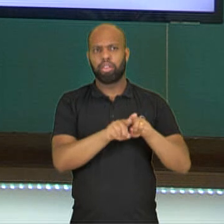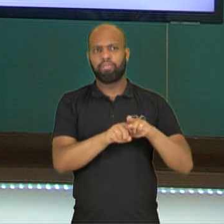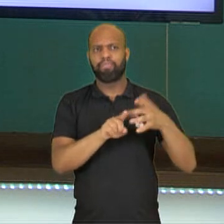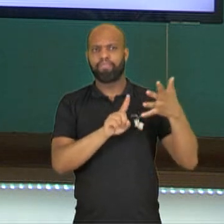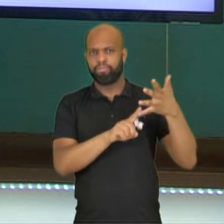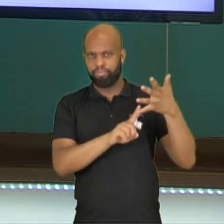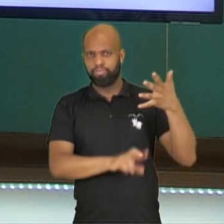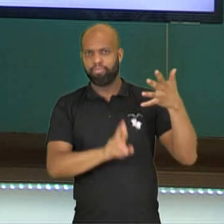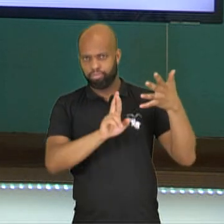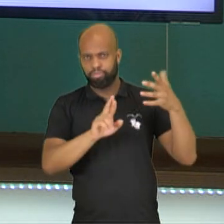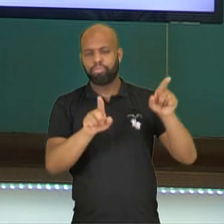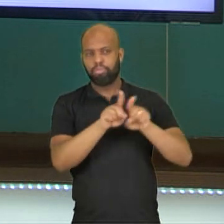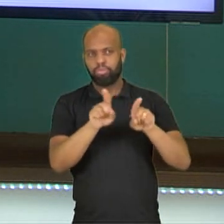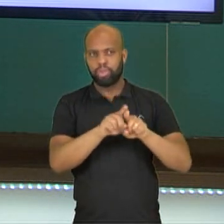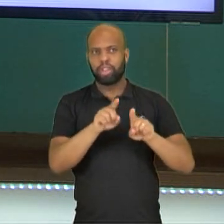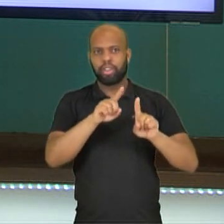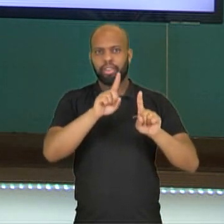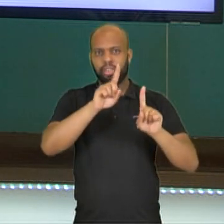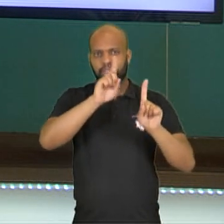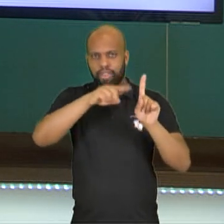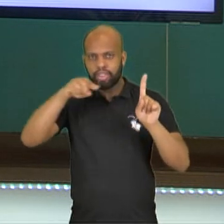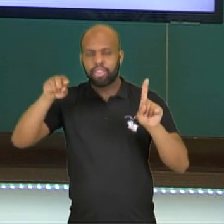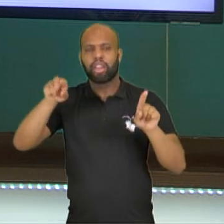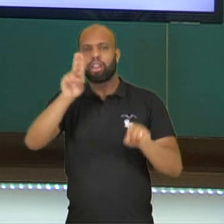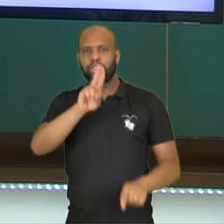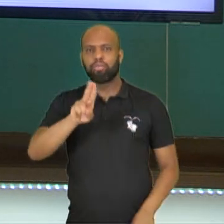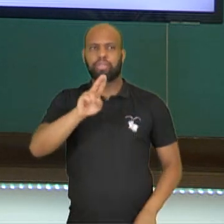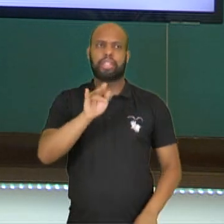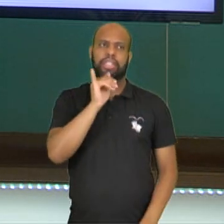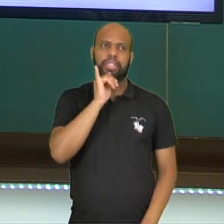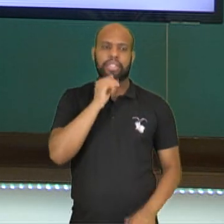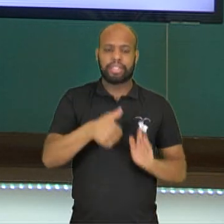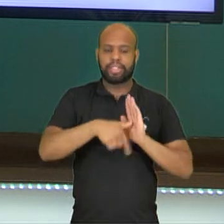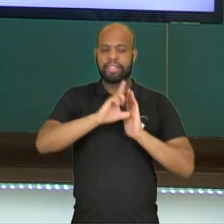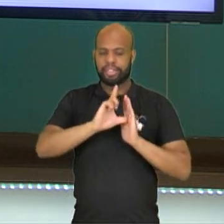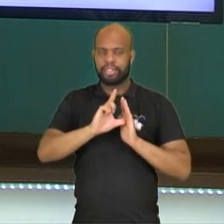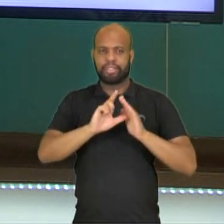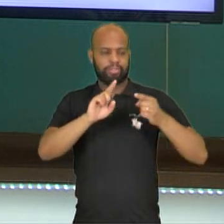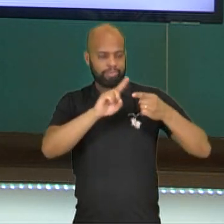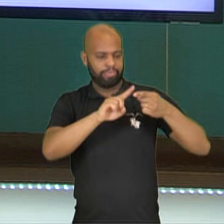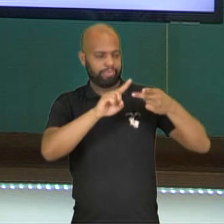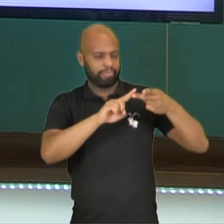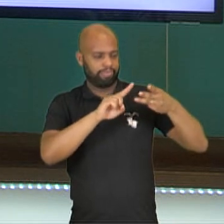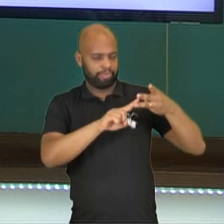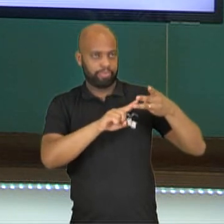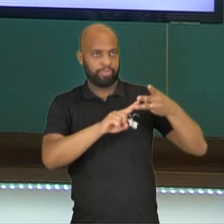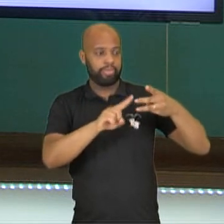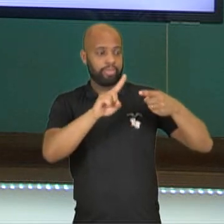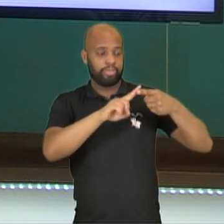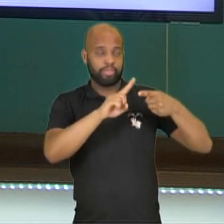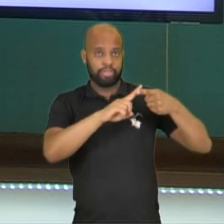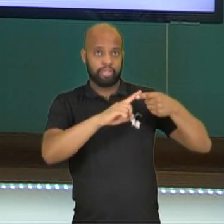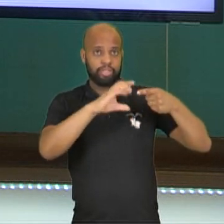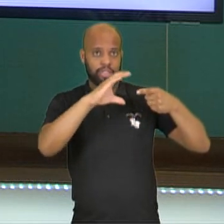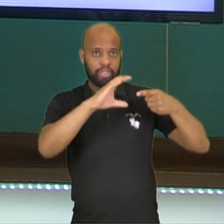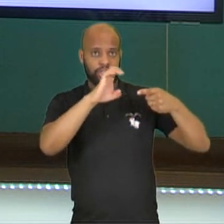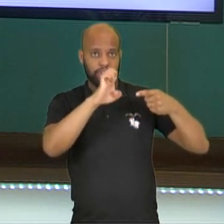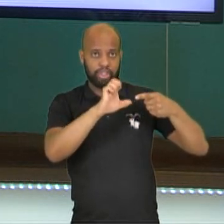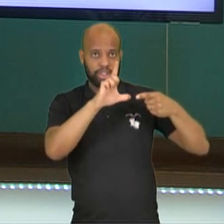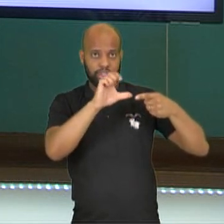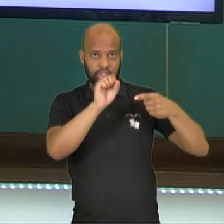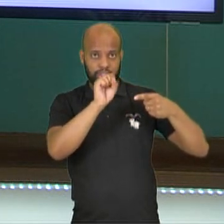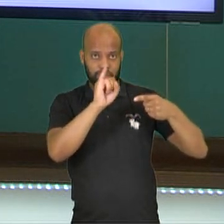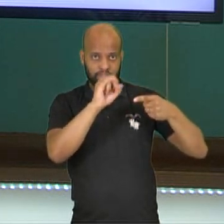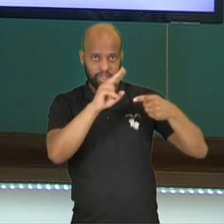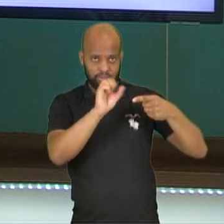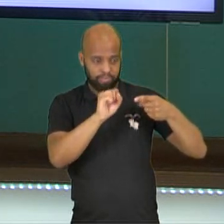que as escalas que foram, por exemplo, antecessoras a essas aqui. Celsius, utilizadas aqui pelo sistema métrico,